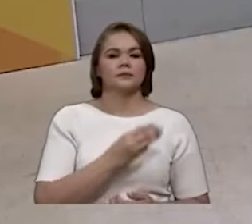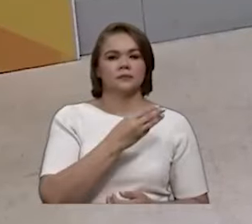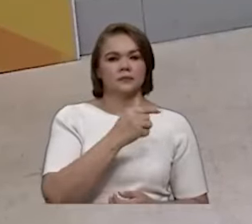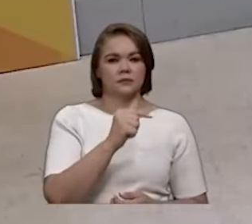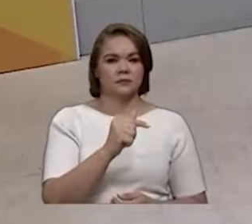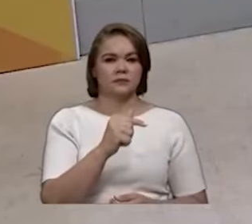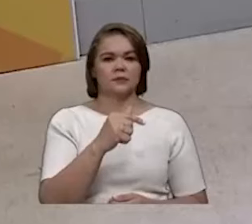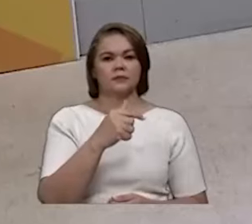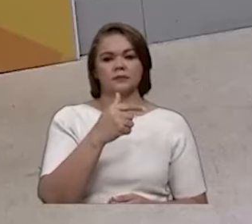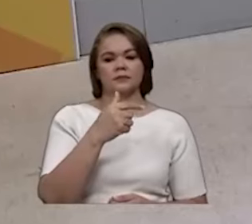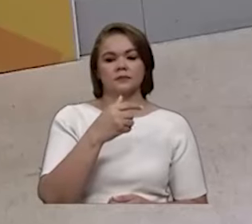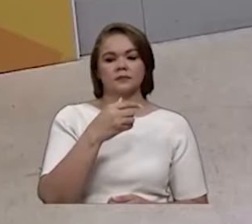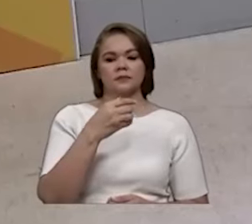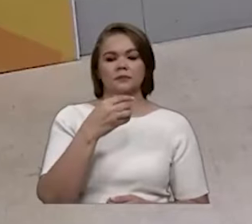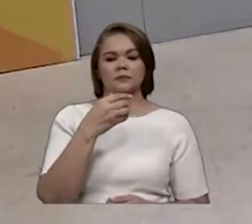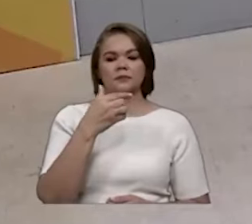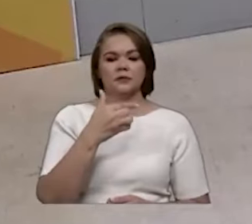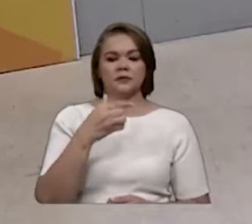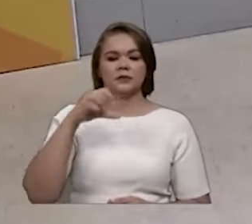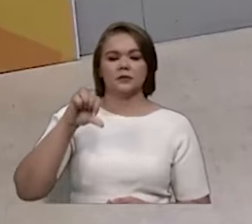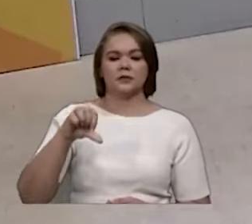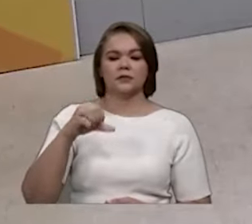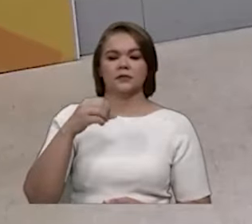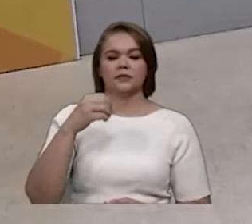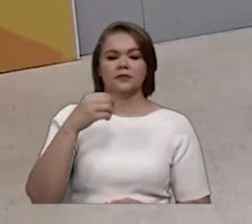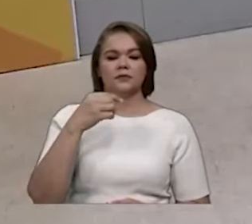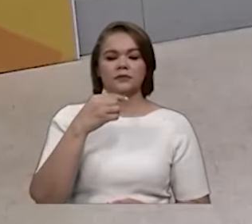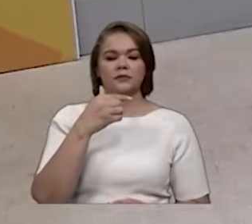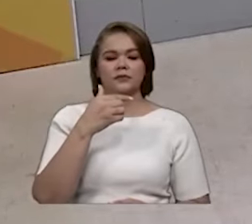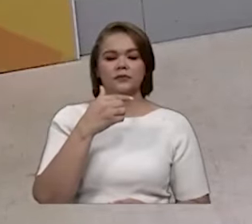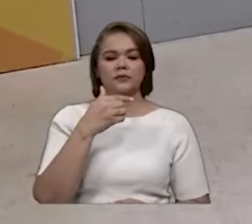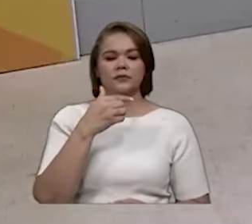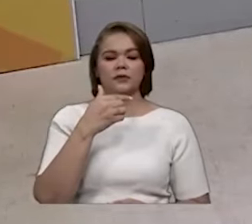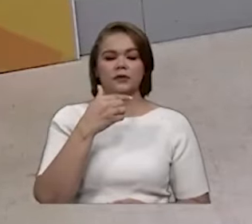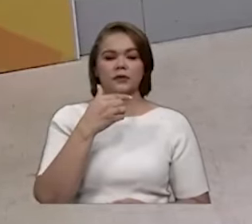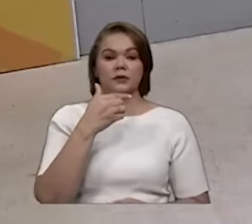29, 28 e agora 13. Marque 13.